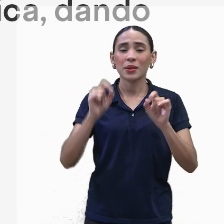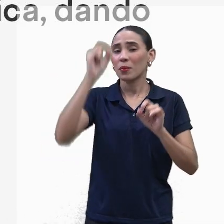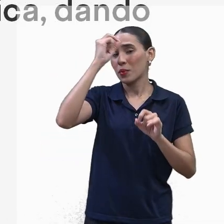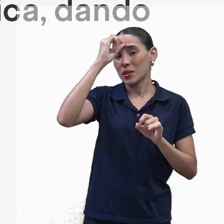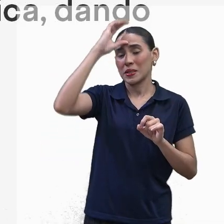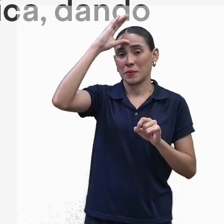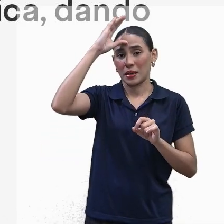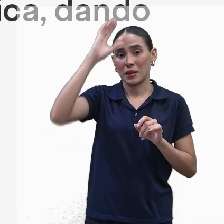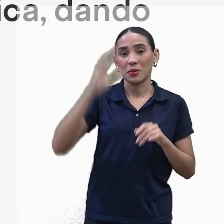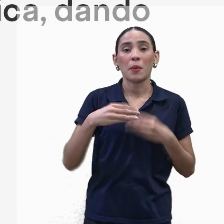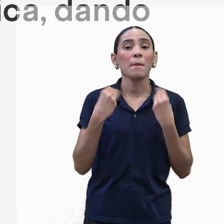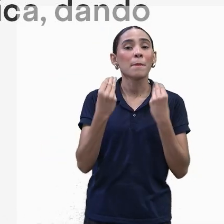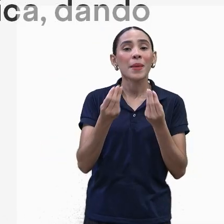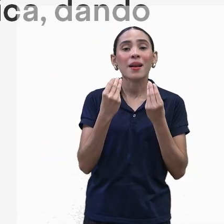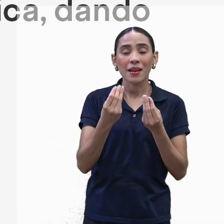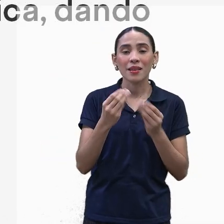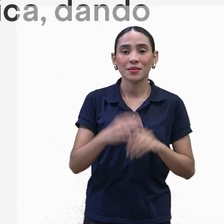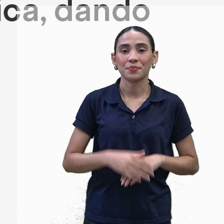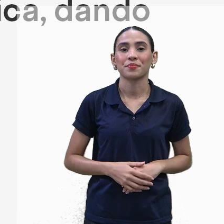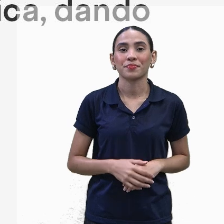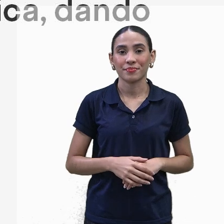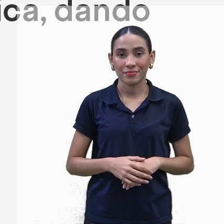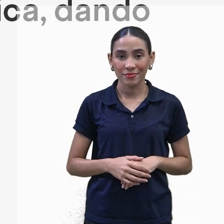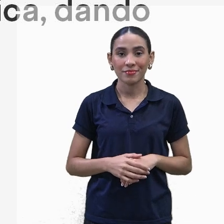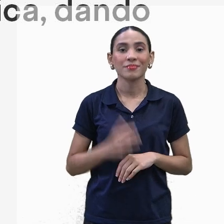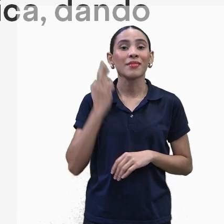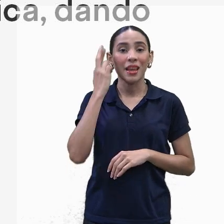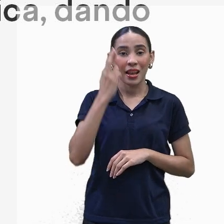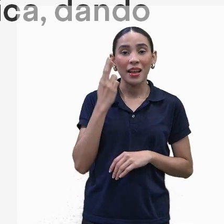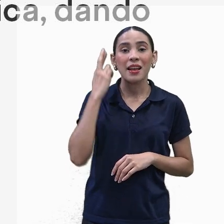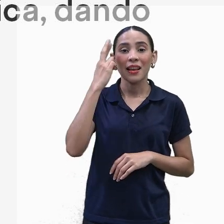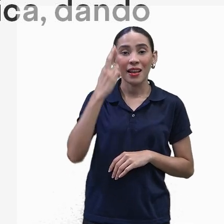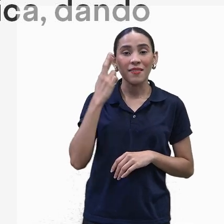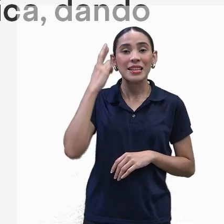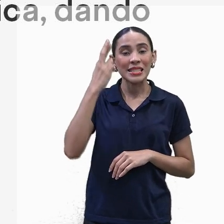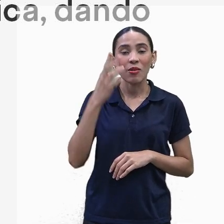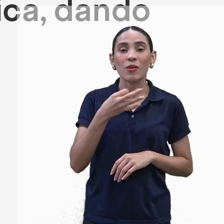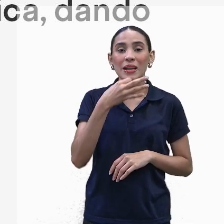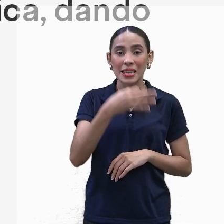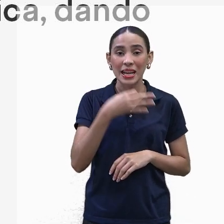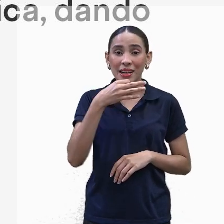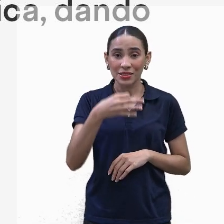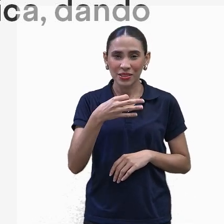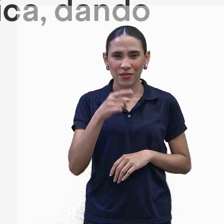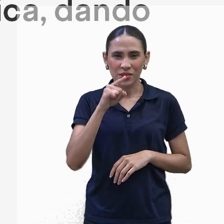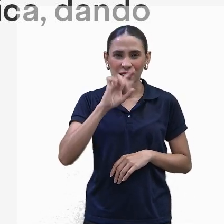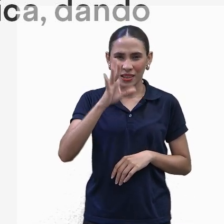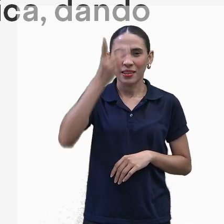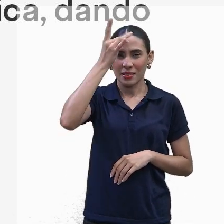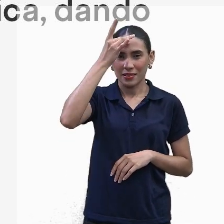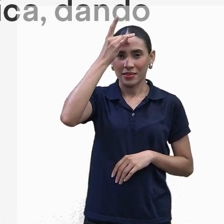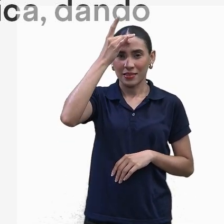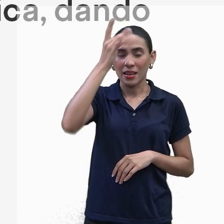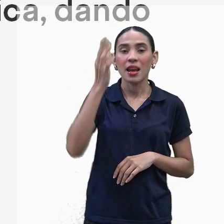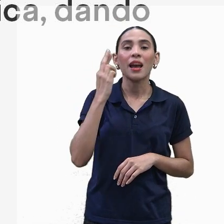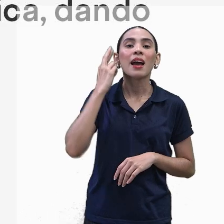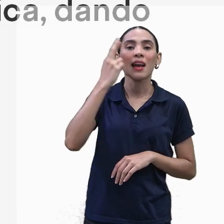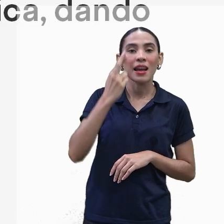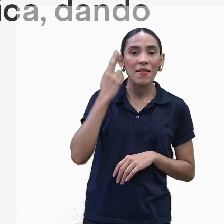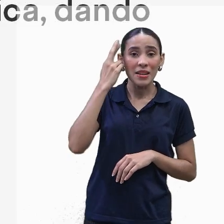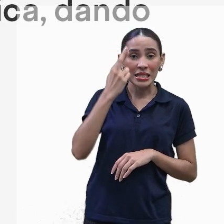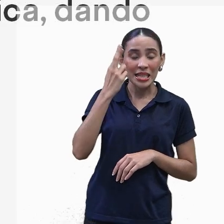quê? Para a reflexão crítica. Gravem bem isso daí.